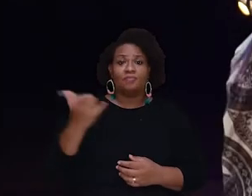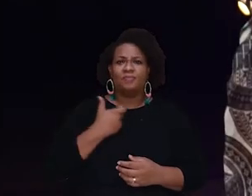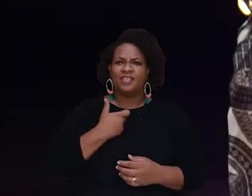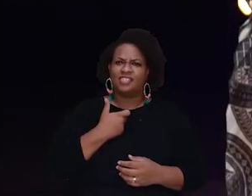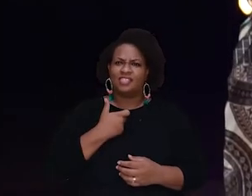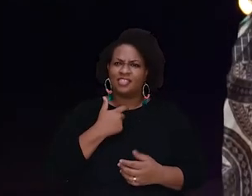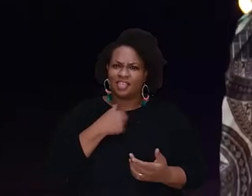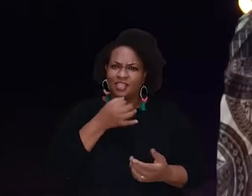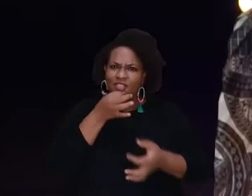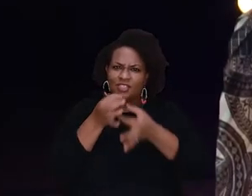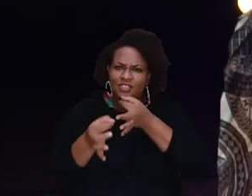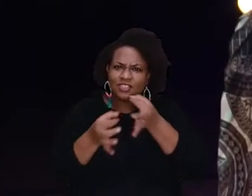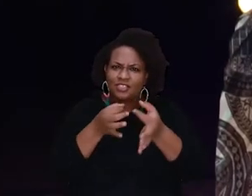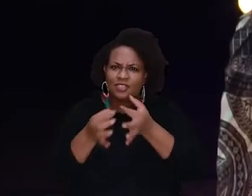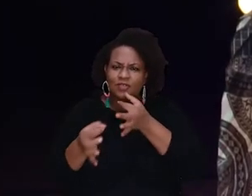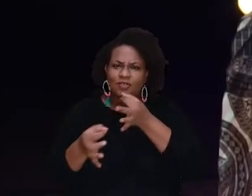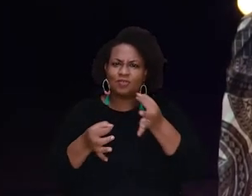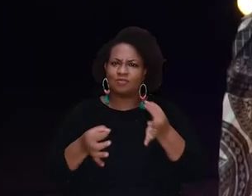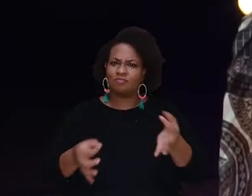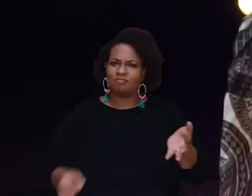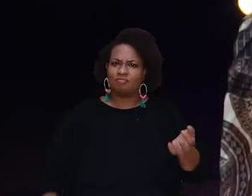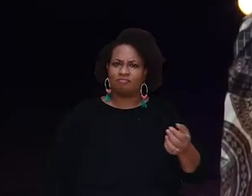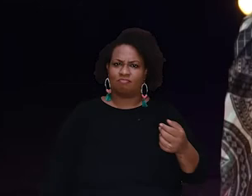Me diz que sou ridículo.